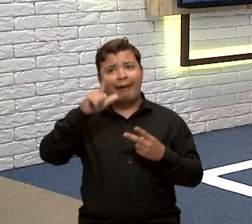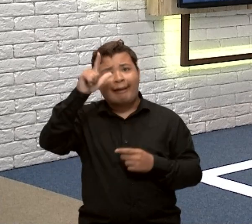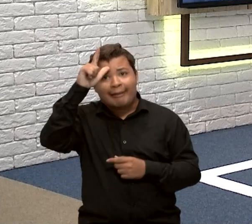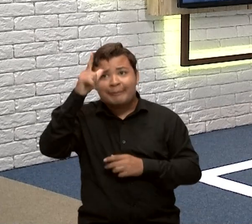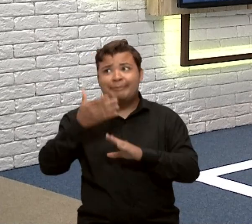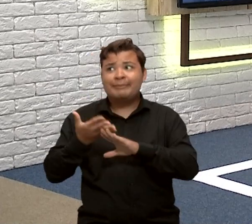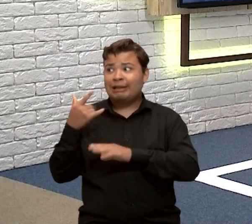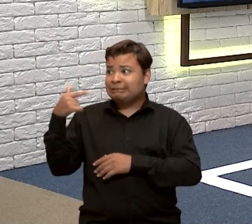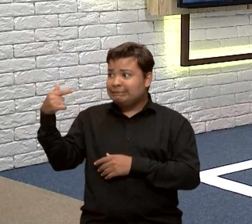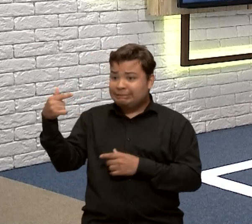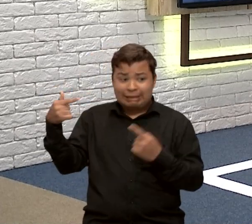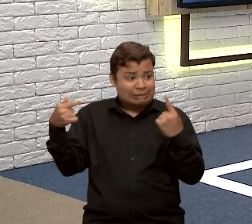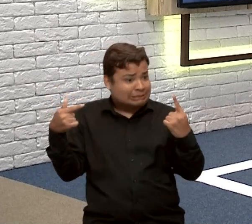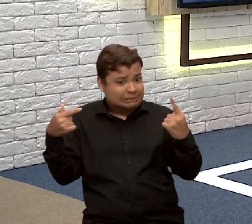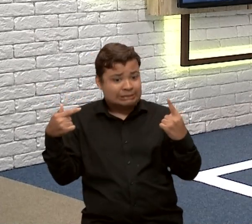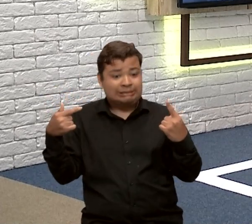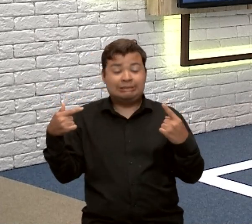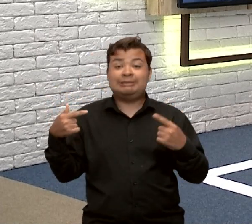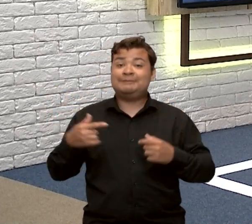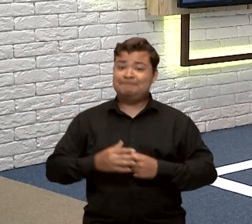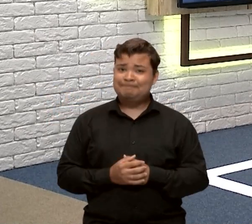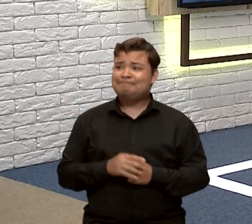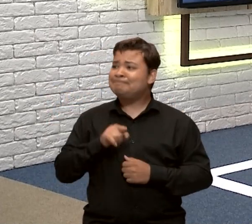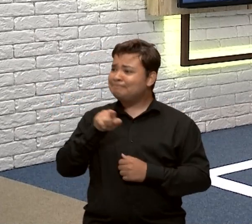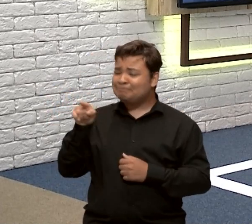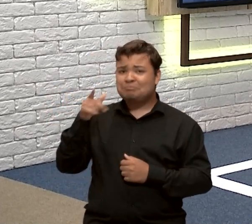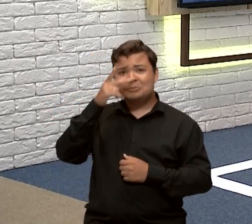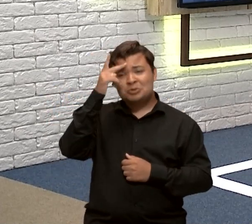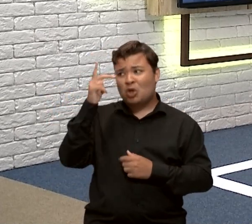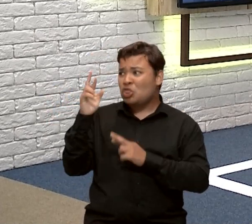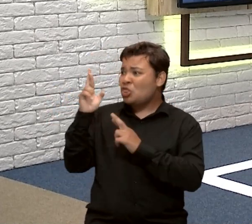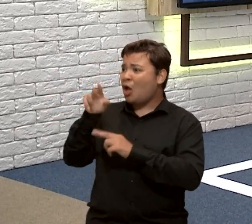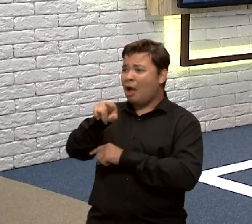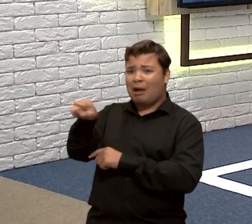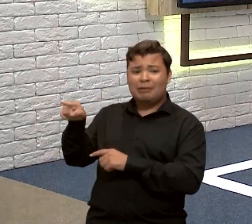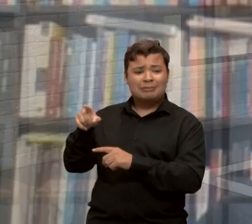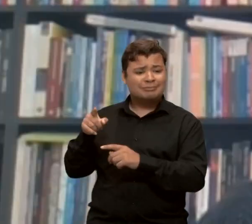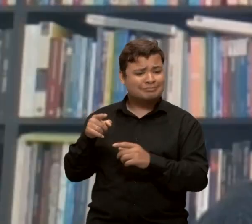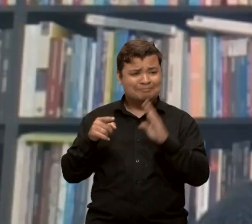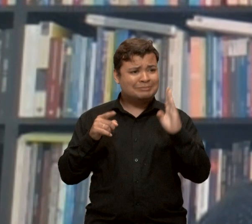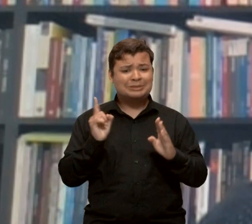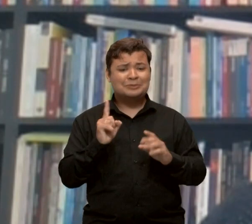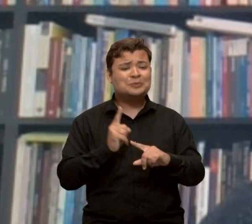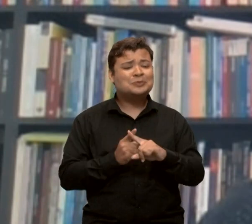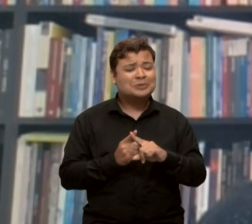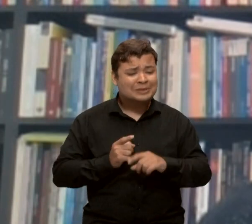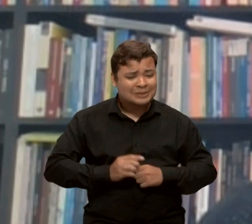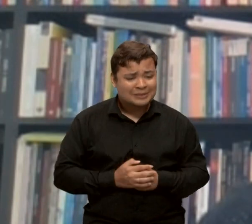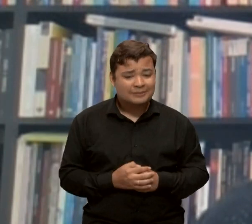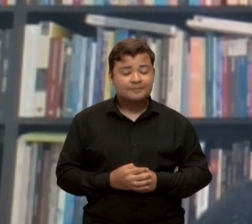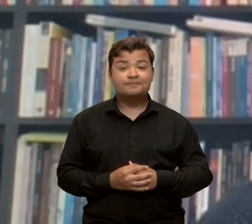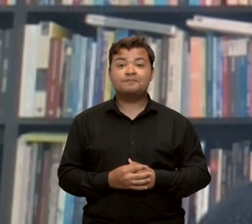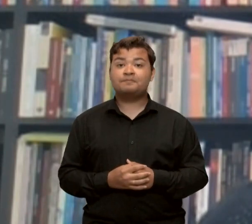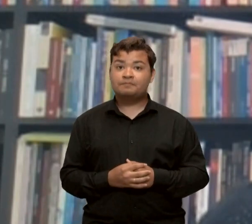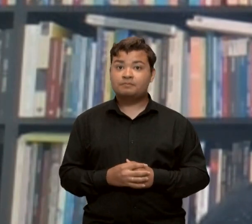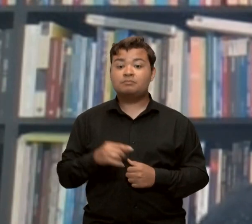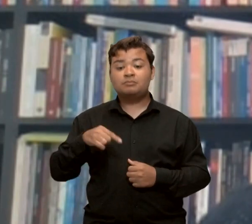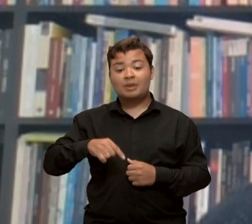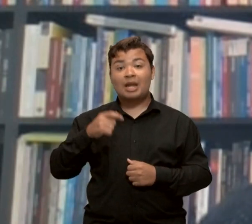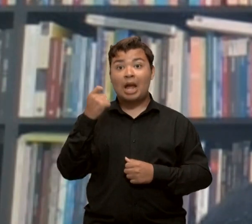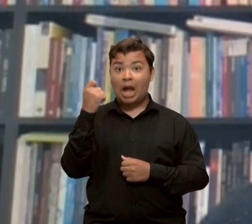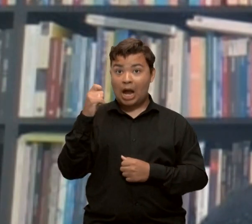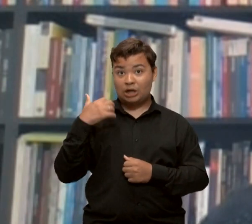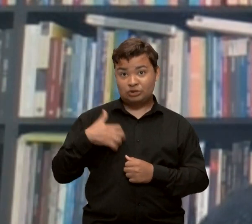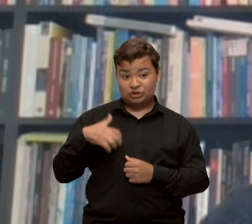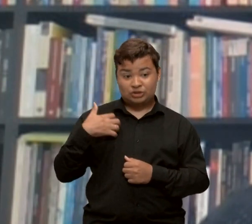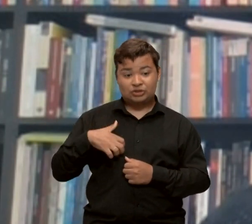7-1 ali, né? Por que isso acontece? No caso da Argentina, tem uma coisa da negação, né? Muitos